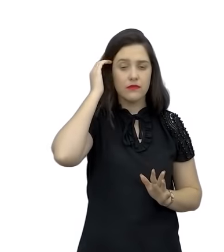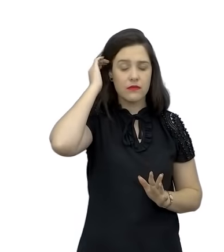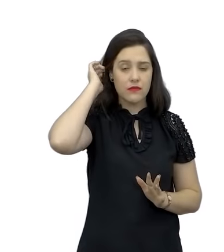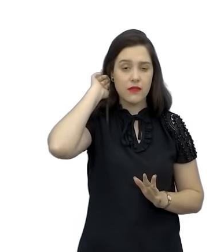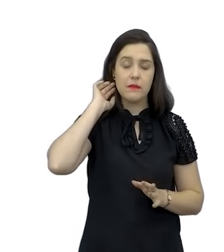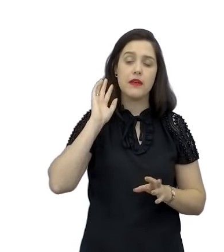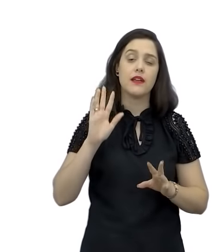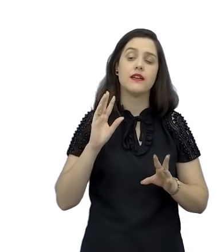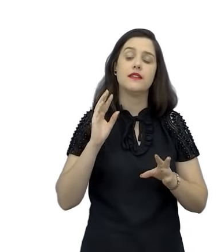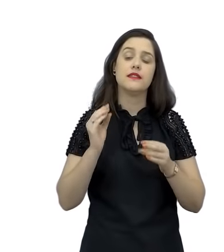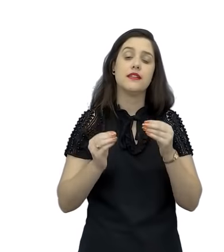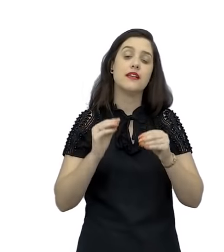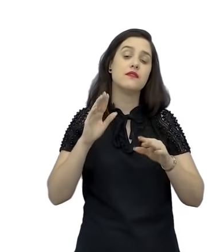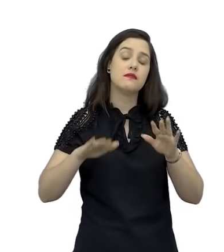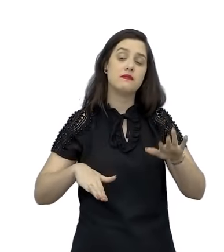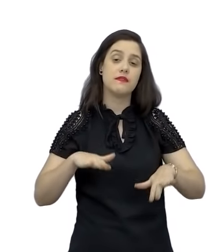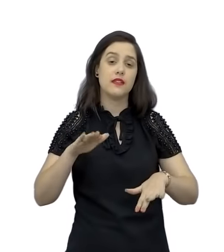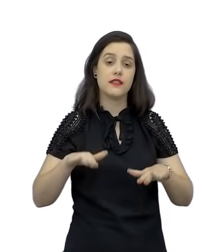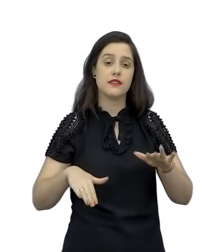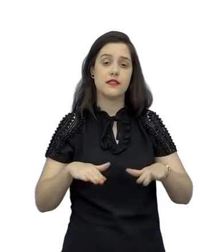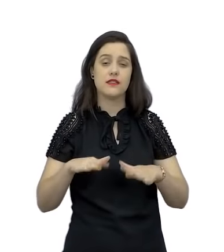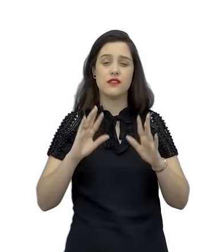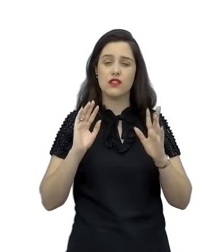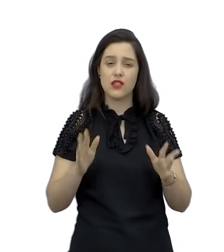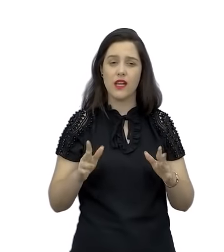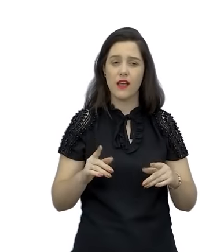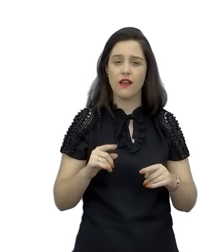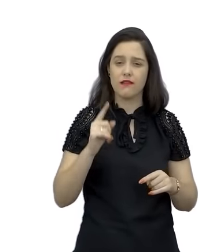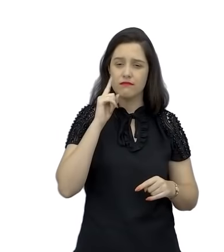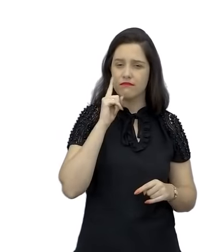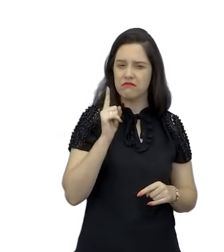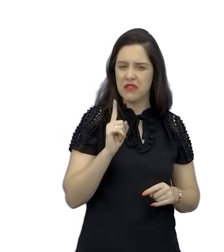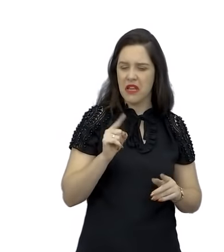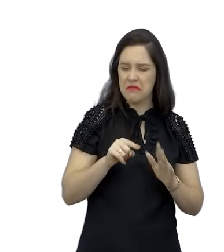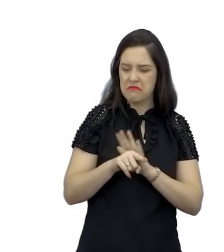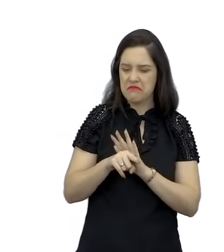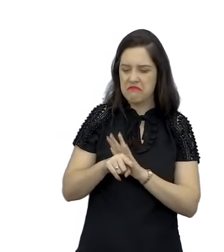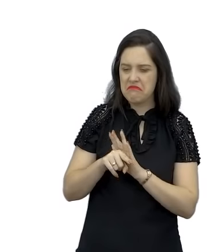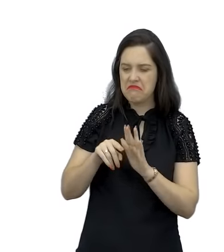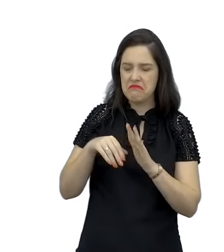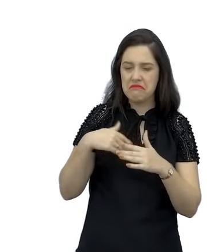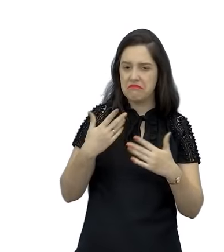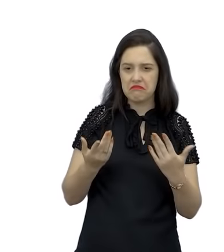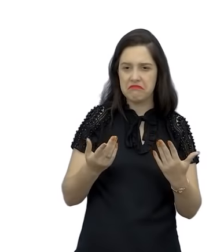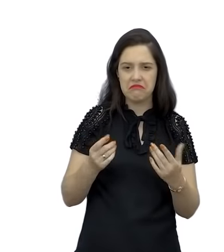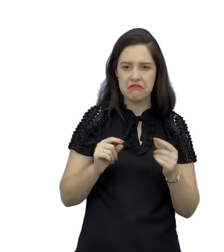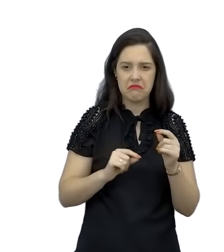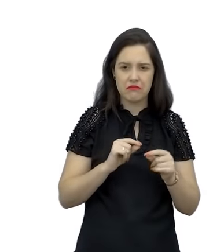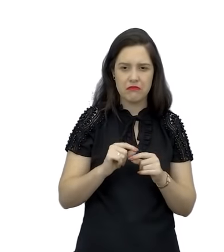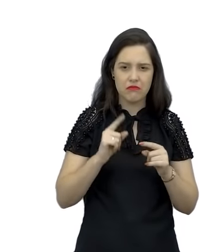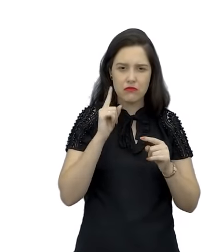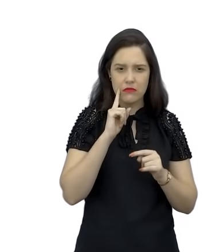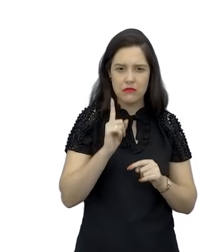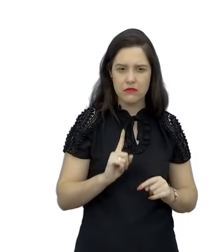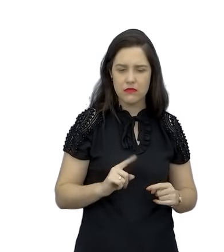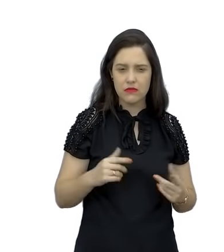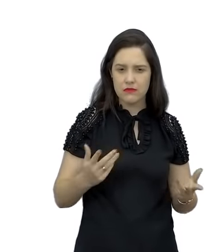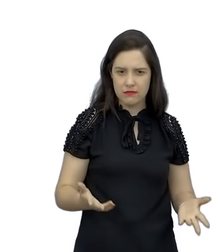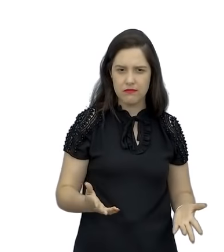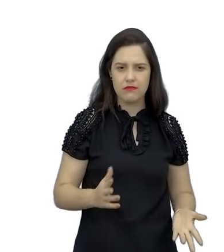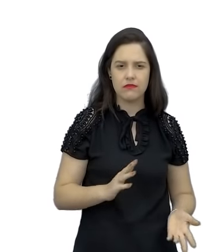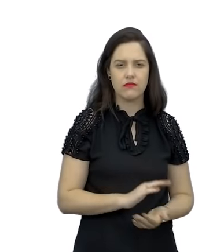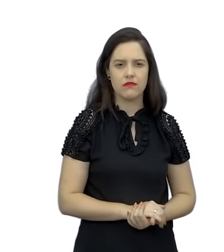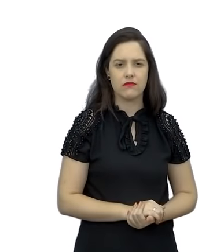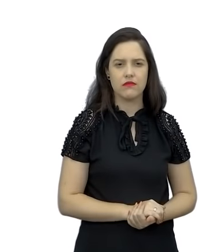proposta e nem sabe, né, quem é o pesquisador que utilizou, que estudou, né? Então, aqui a gente